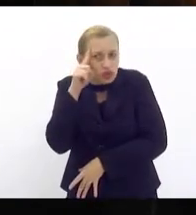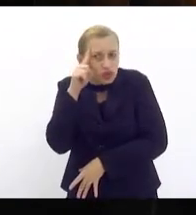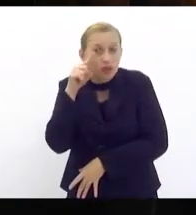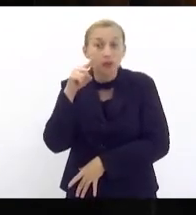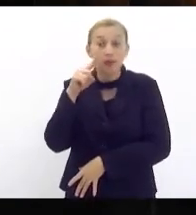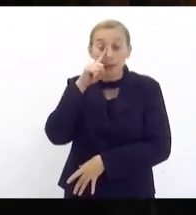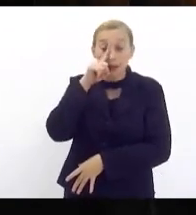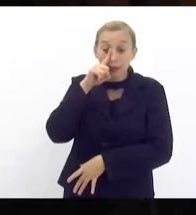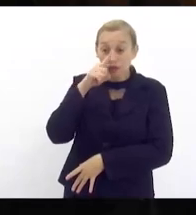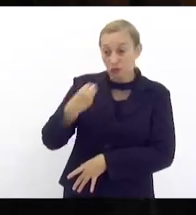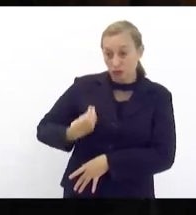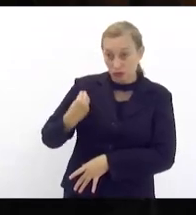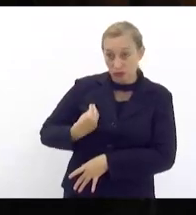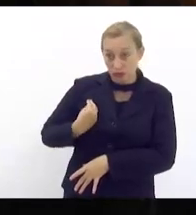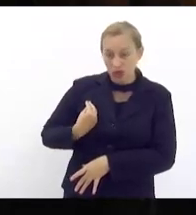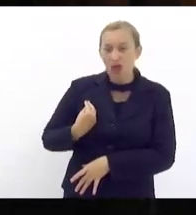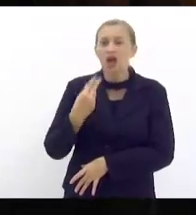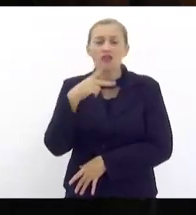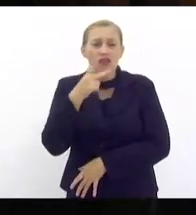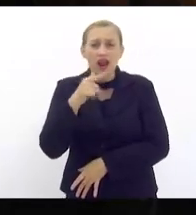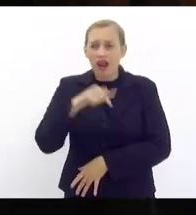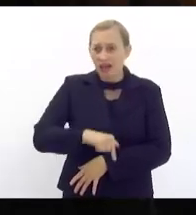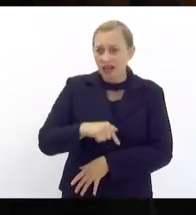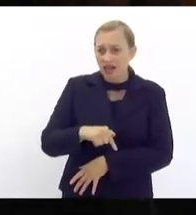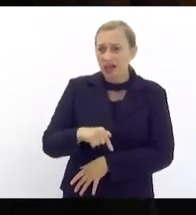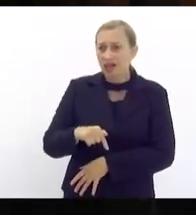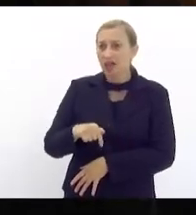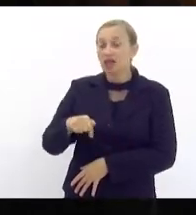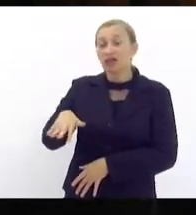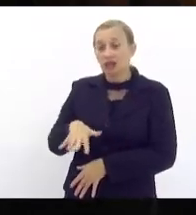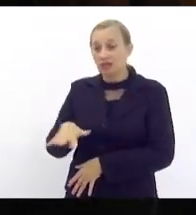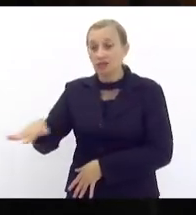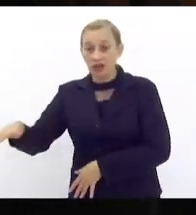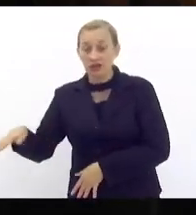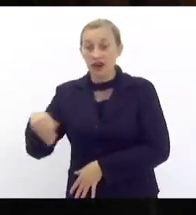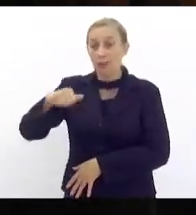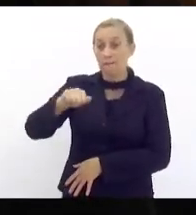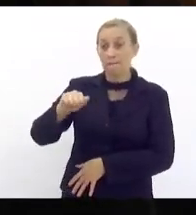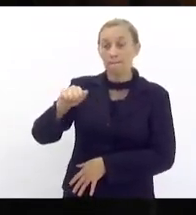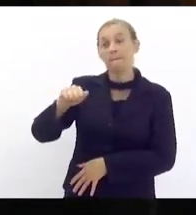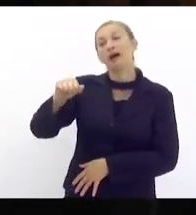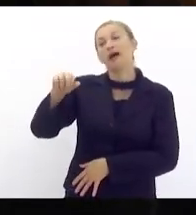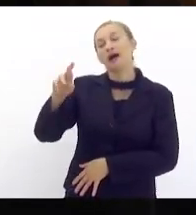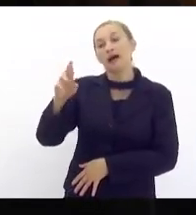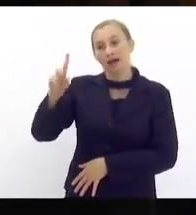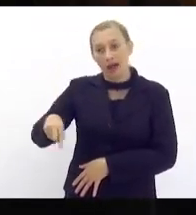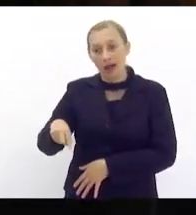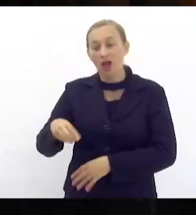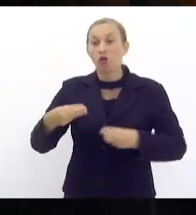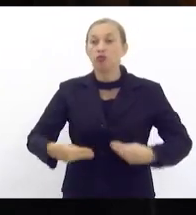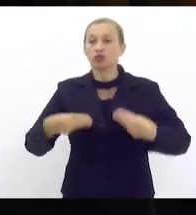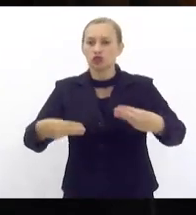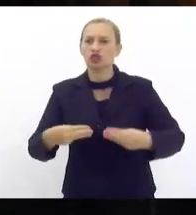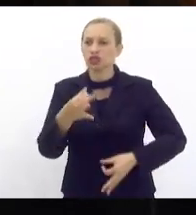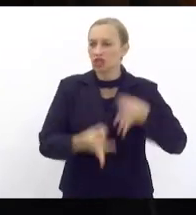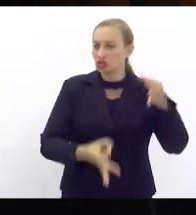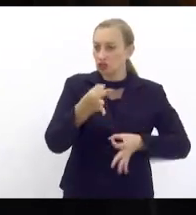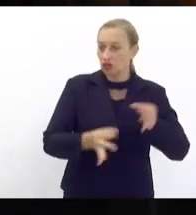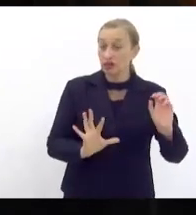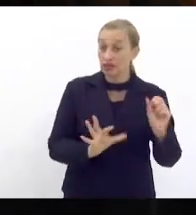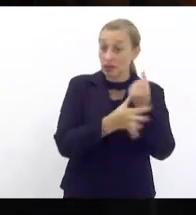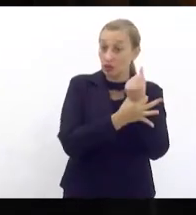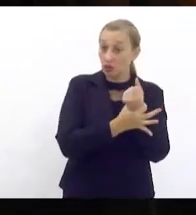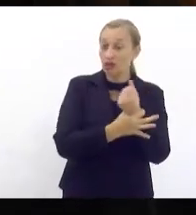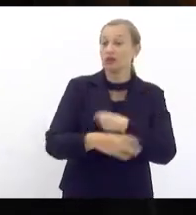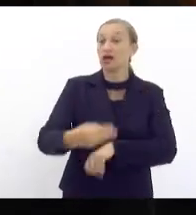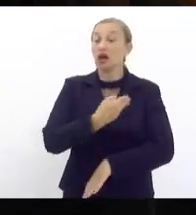a gente fala aqui do Complexo da Maré que o ministro da justiça e da Segurança Pública esteve